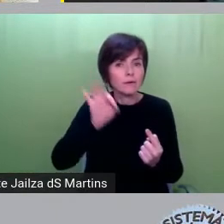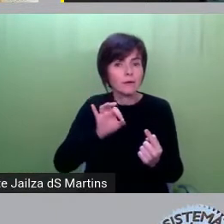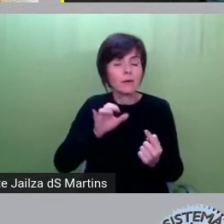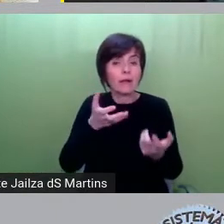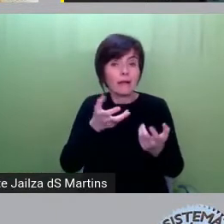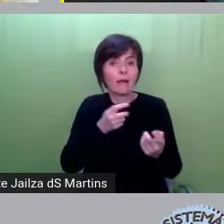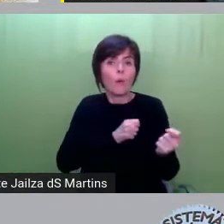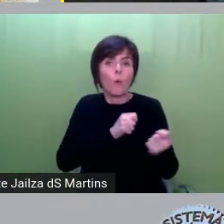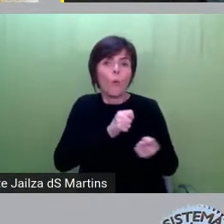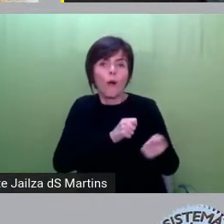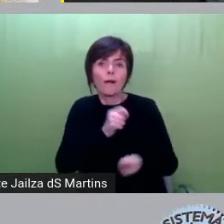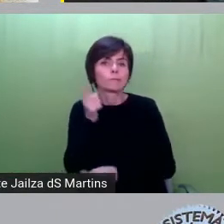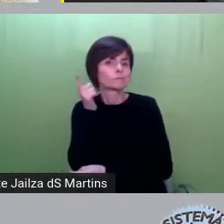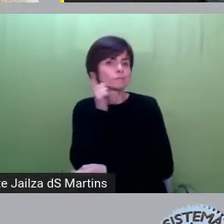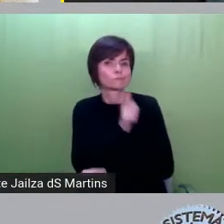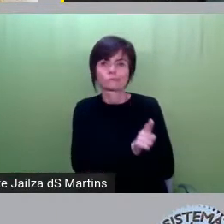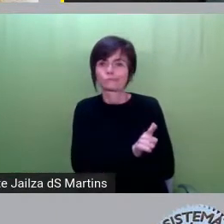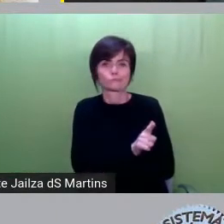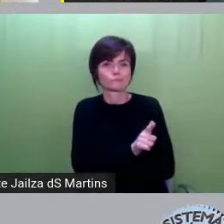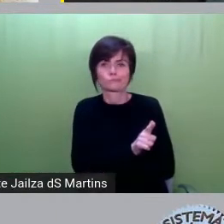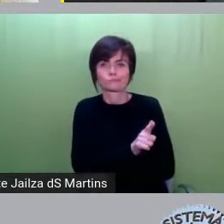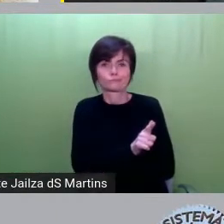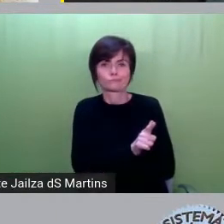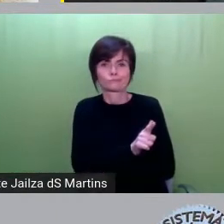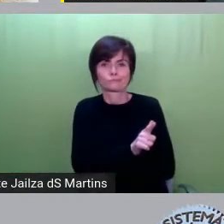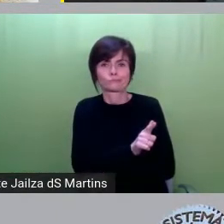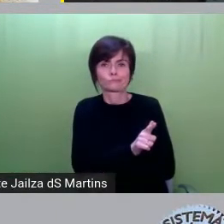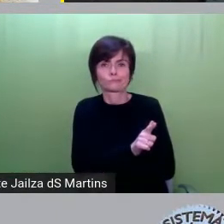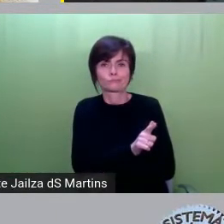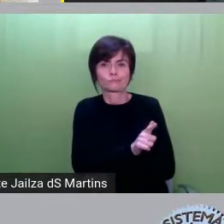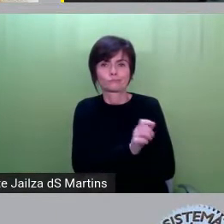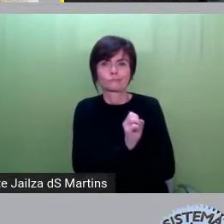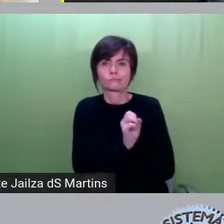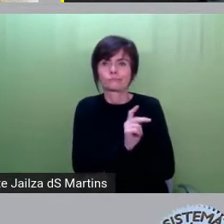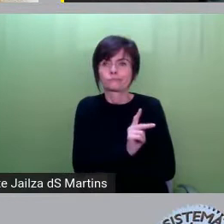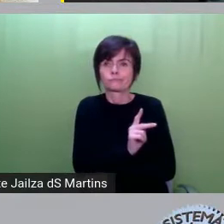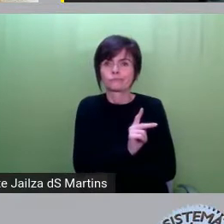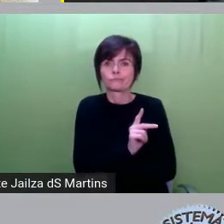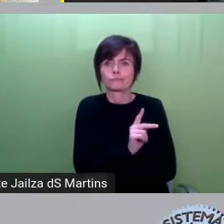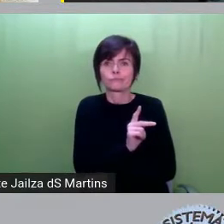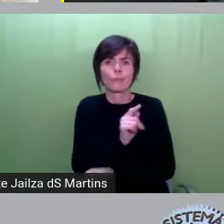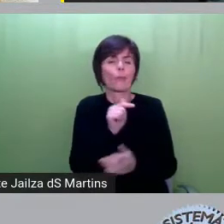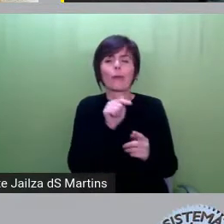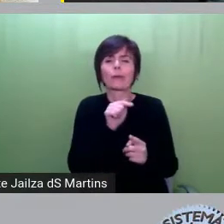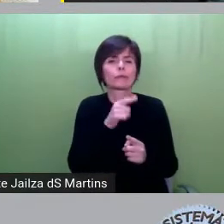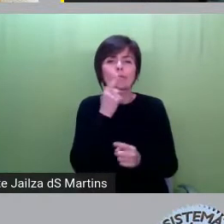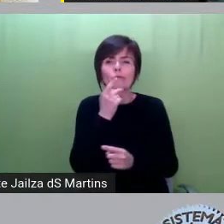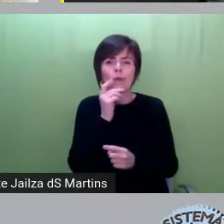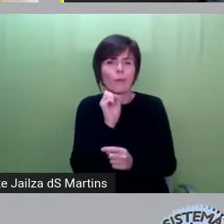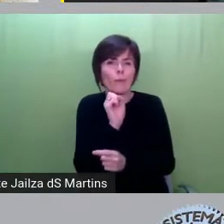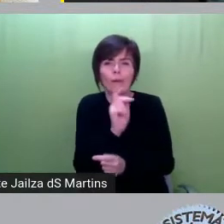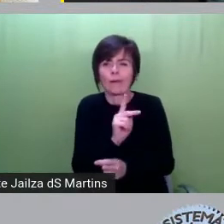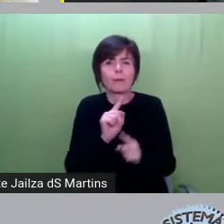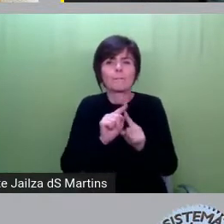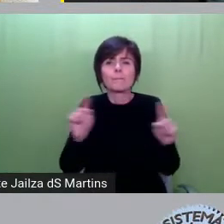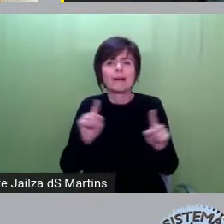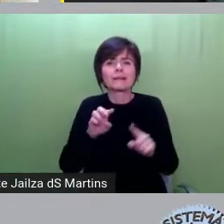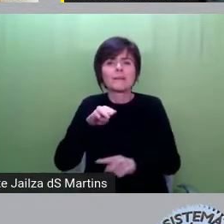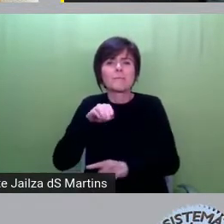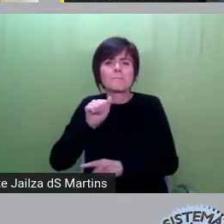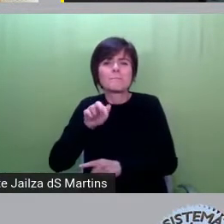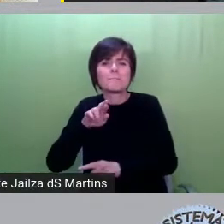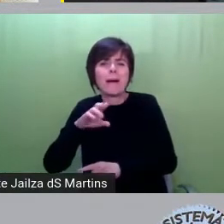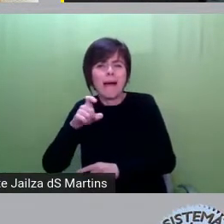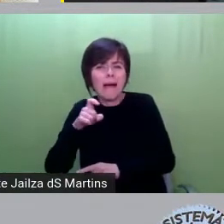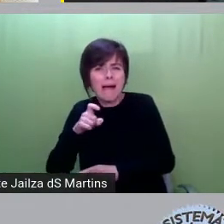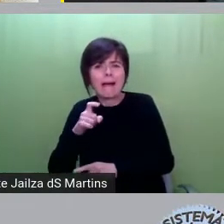consegue. Sim, aí eu não tratei disso, mas o Keynes, o Marx já fizeram a crítica à